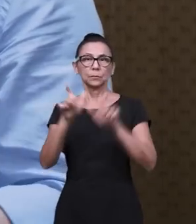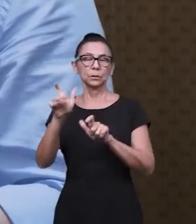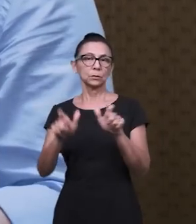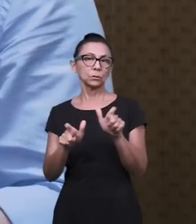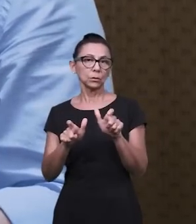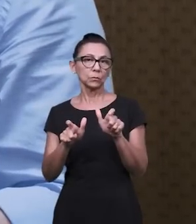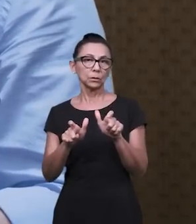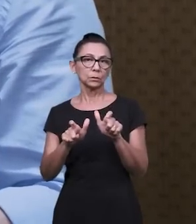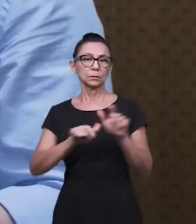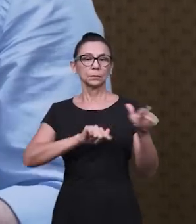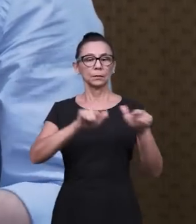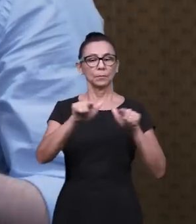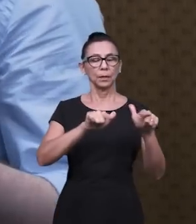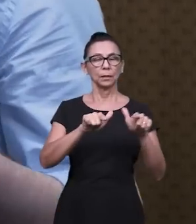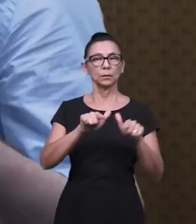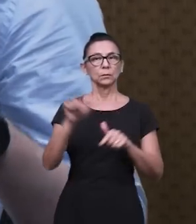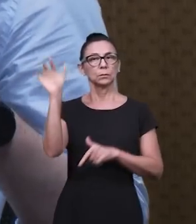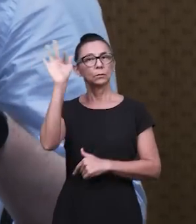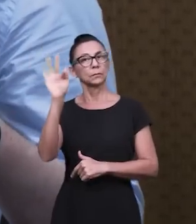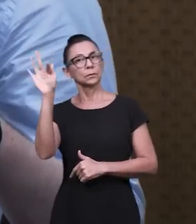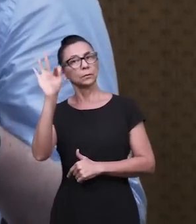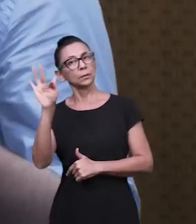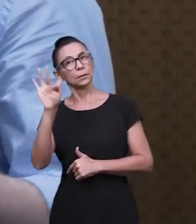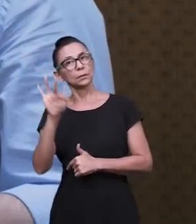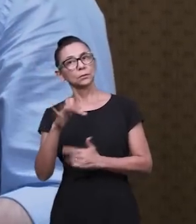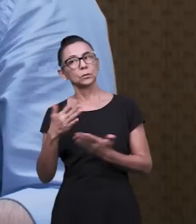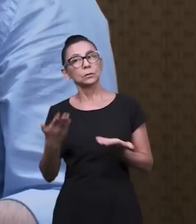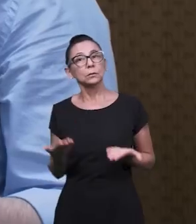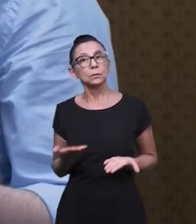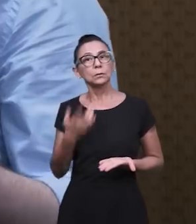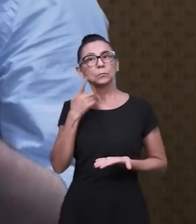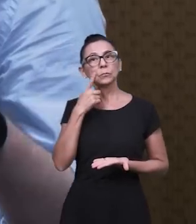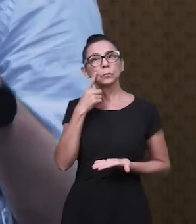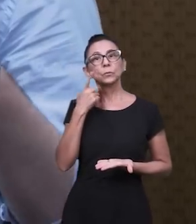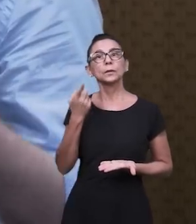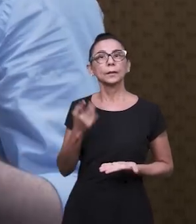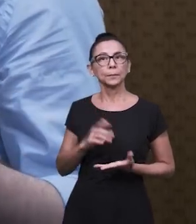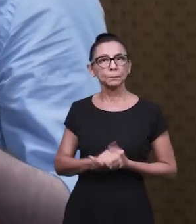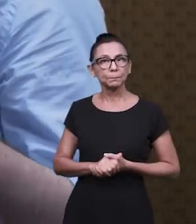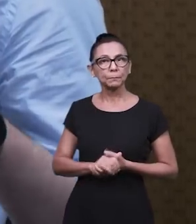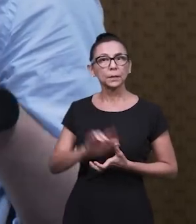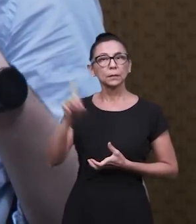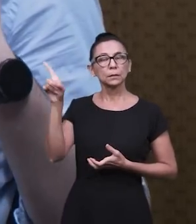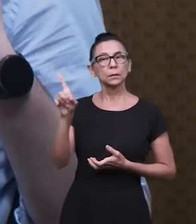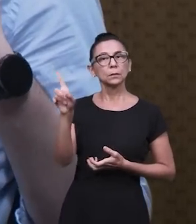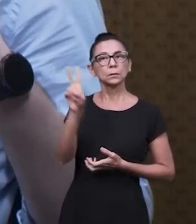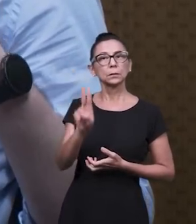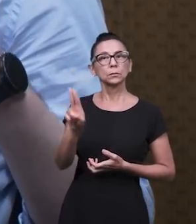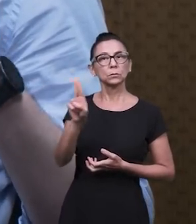da faculdade. Mais um exemplo de que o Senhor quer nos usar até no